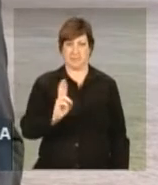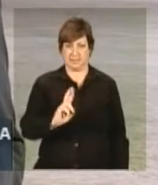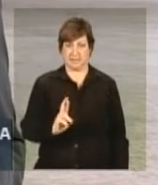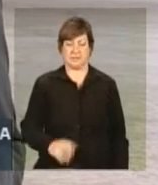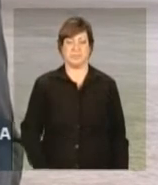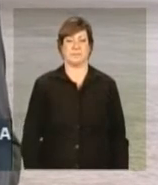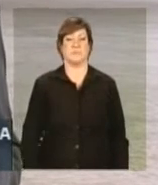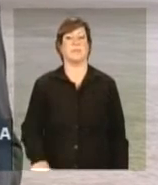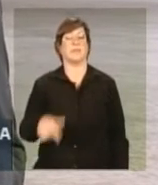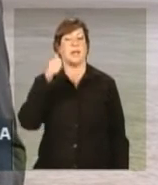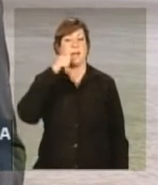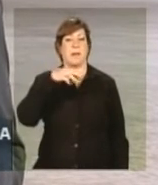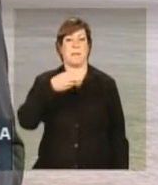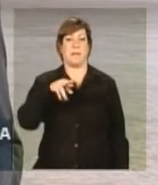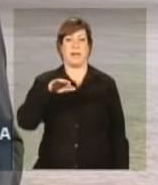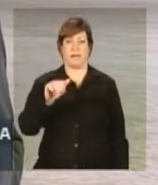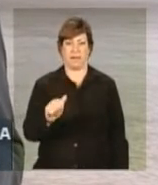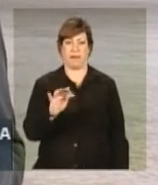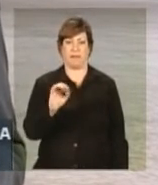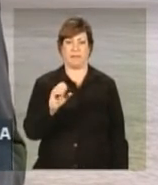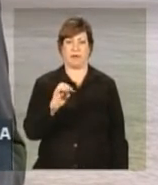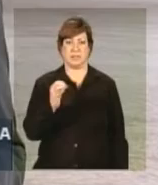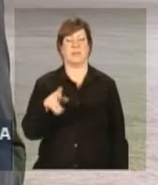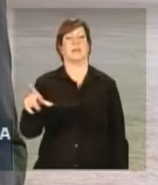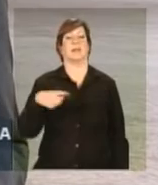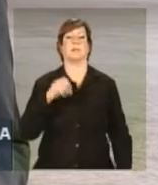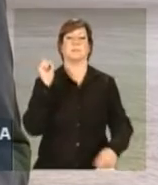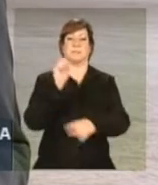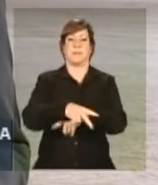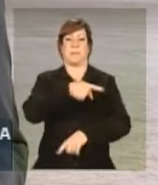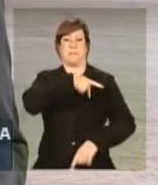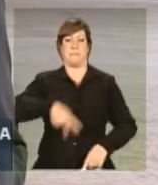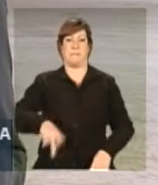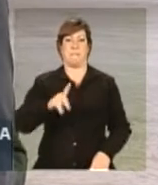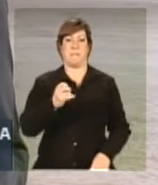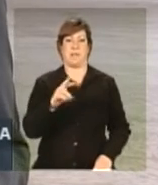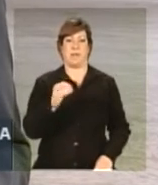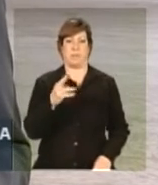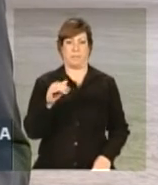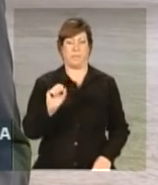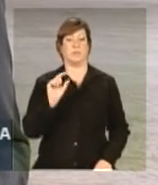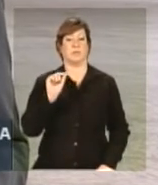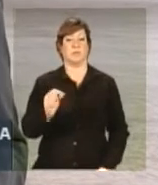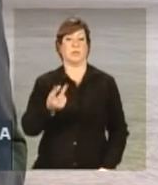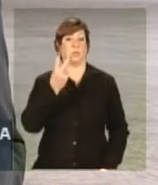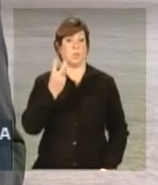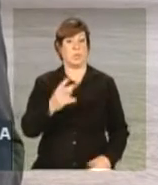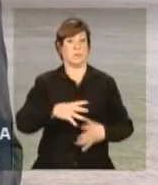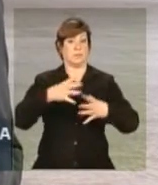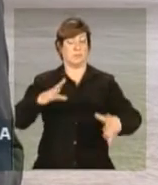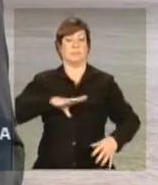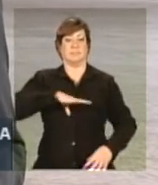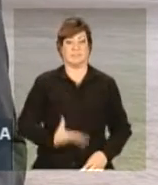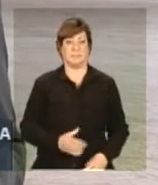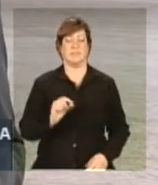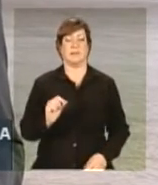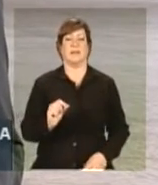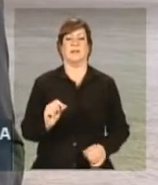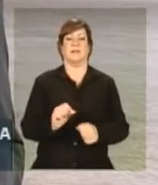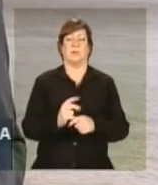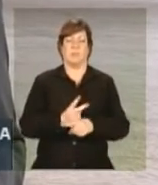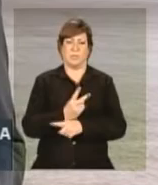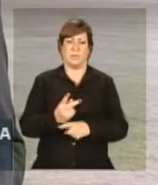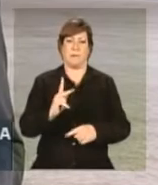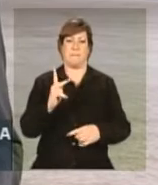de reais Maria das Graças Foster assume a presidência da Petrobras com dois grandes desafios explorar